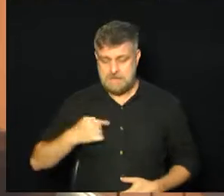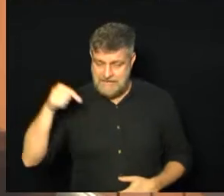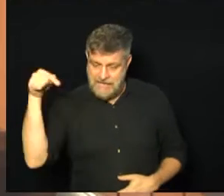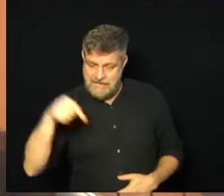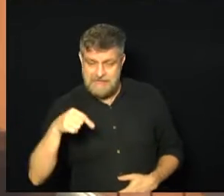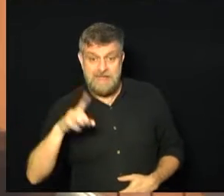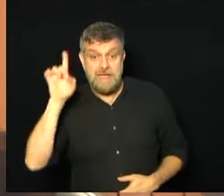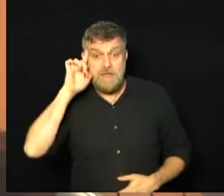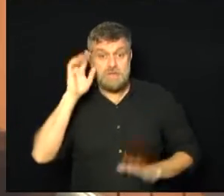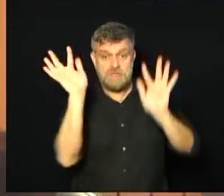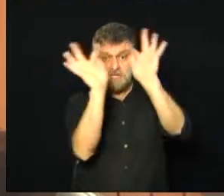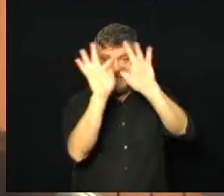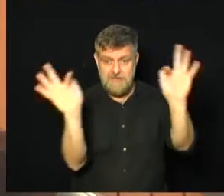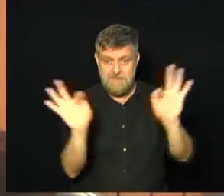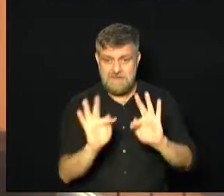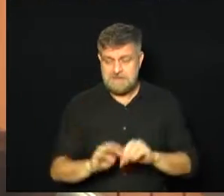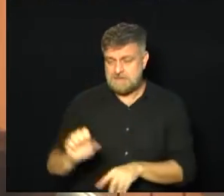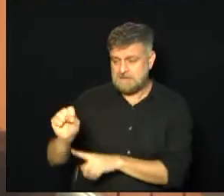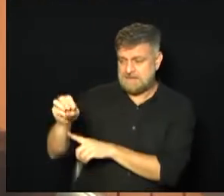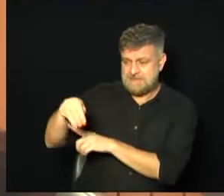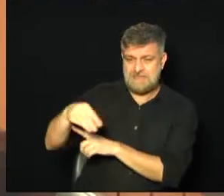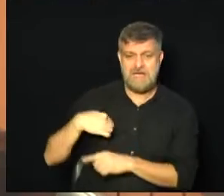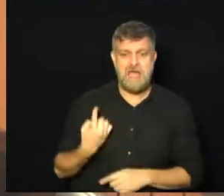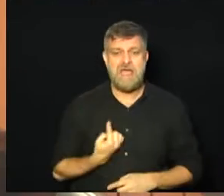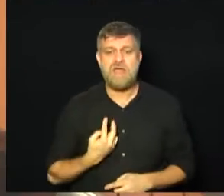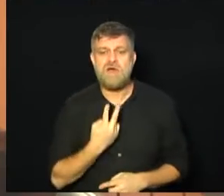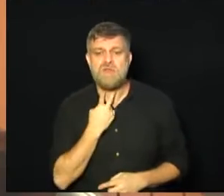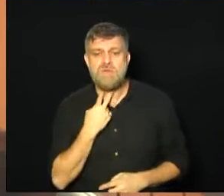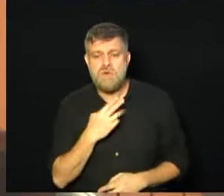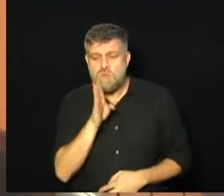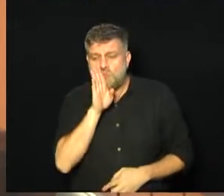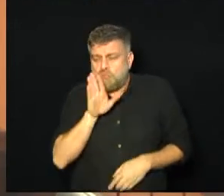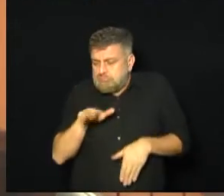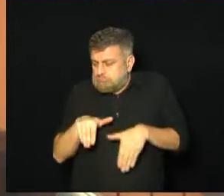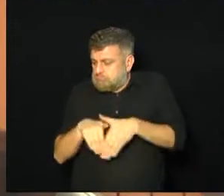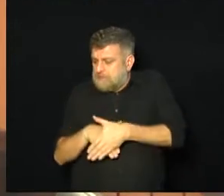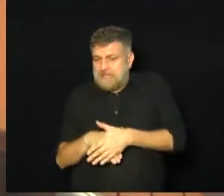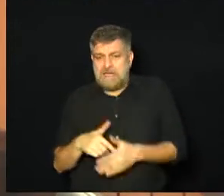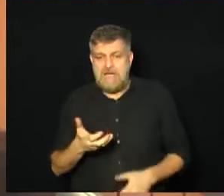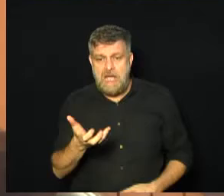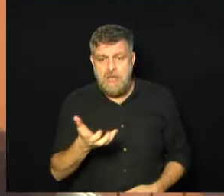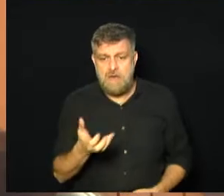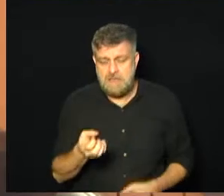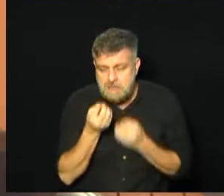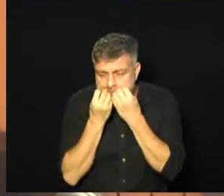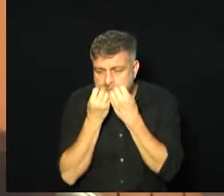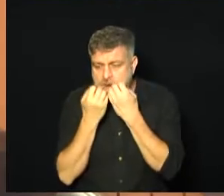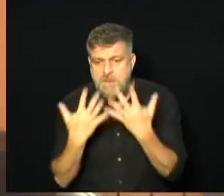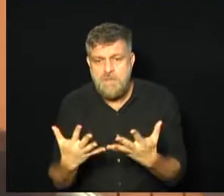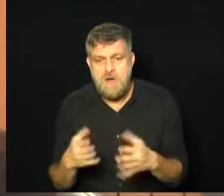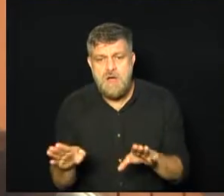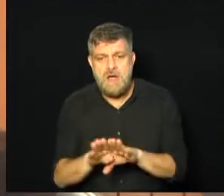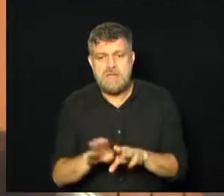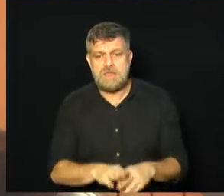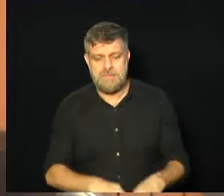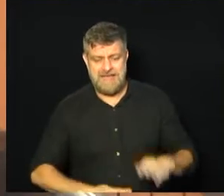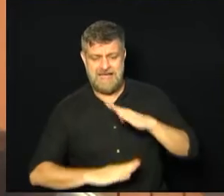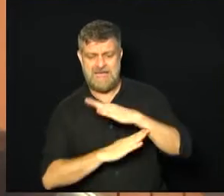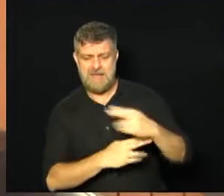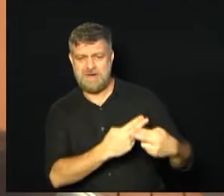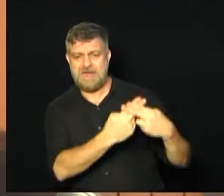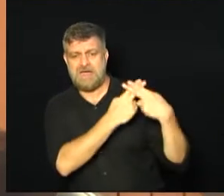dia de felicidade, sim, mas eu não posso deixar de colocar, né, e responsabilizar essa casa,